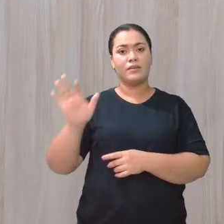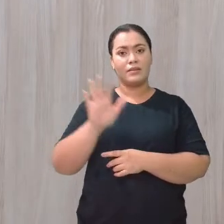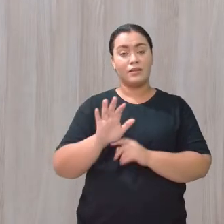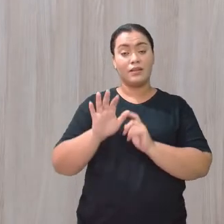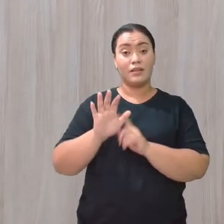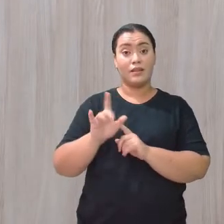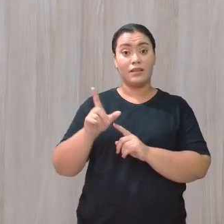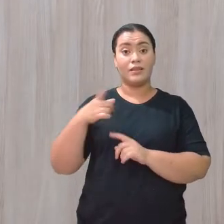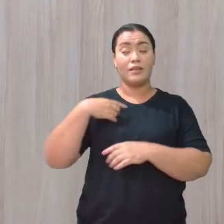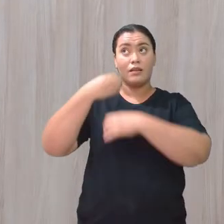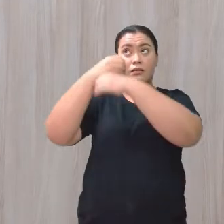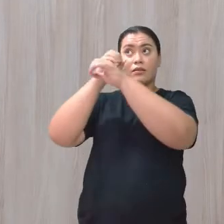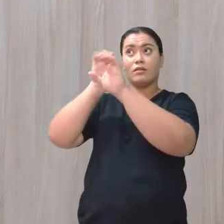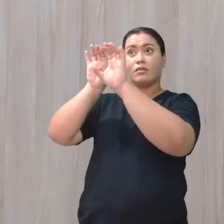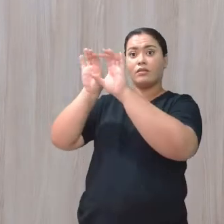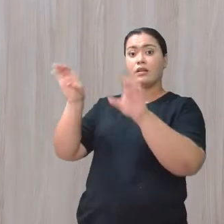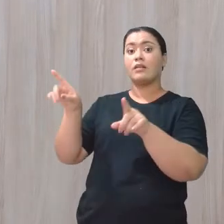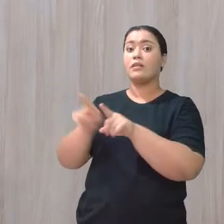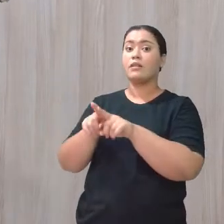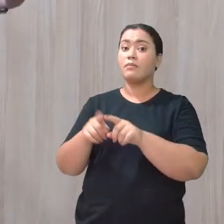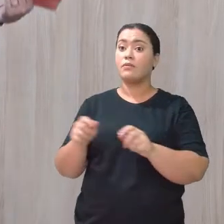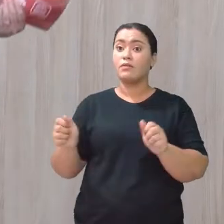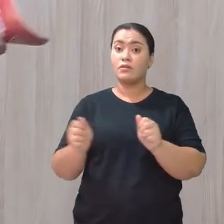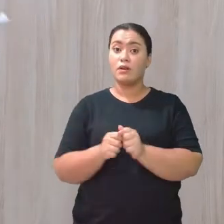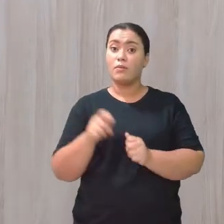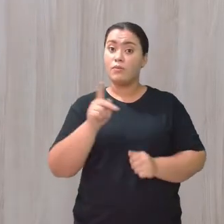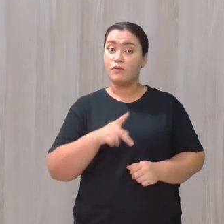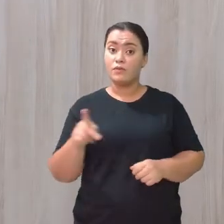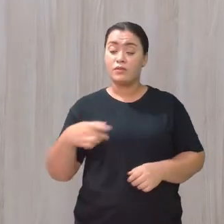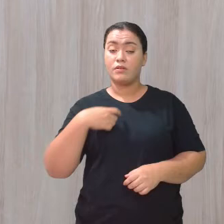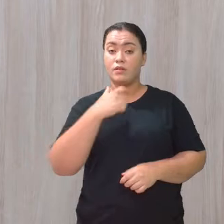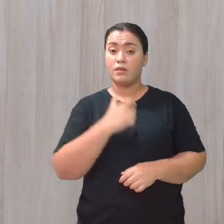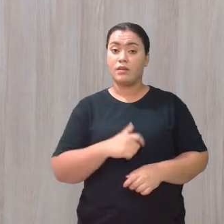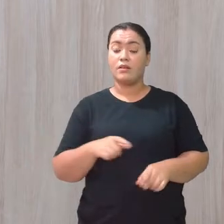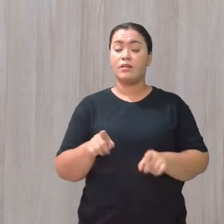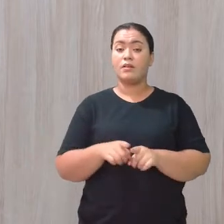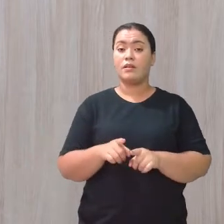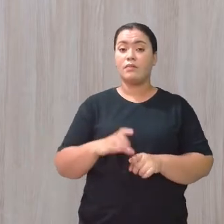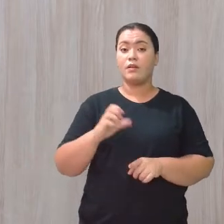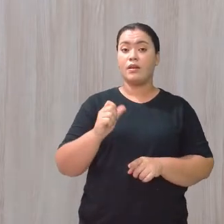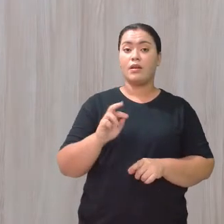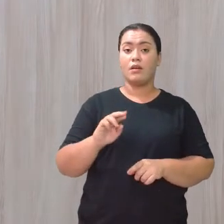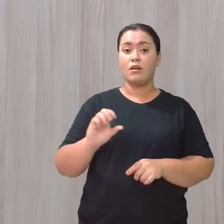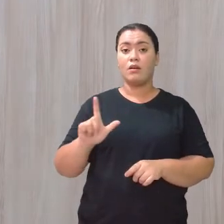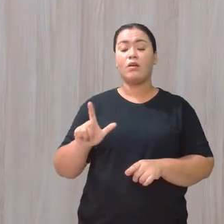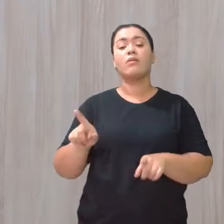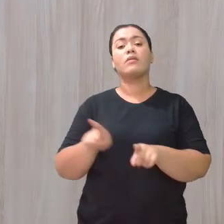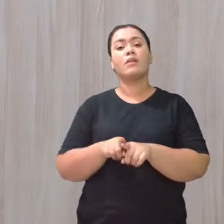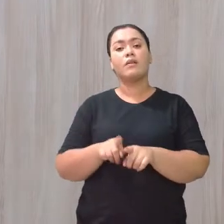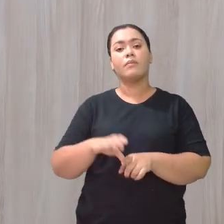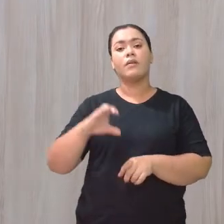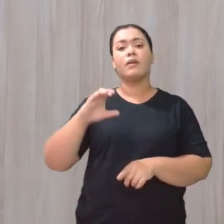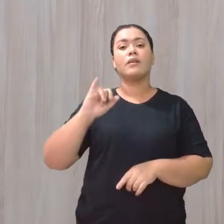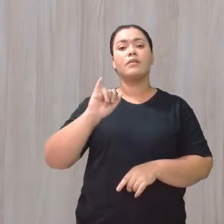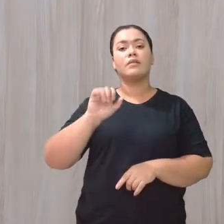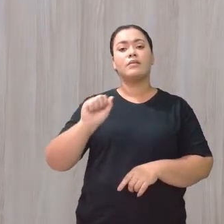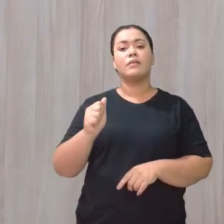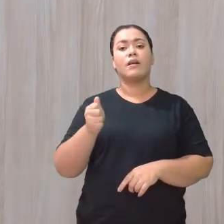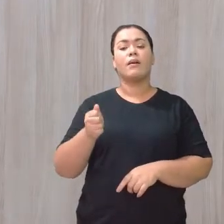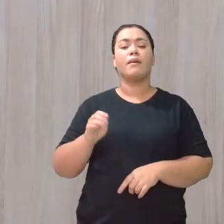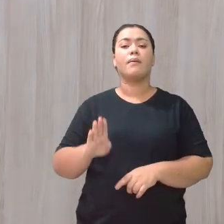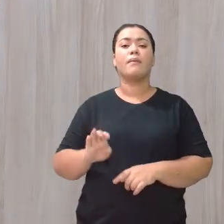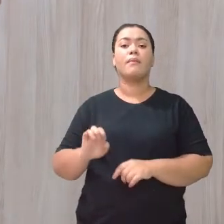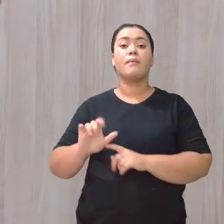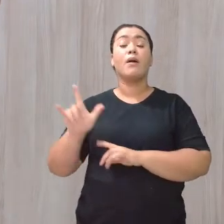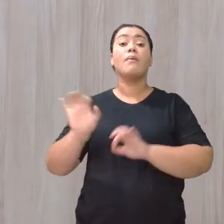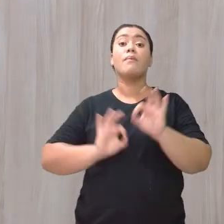parceria conosco aqui, professora Cláudia, professora Isabel e tem também a professora Carol, nós vamos preparar os alunos e as